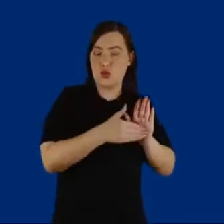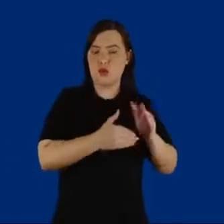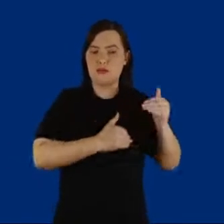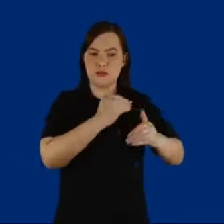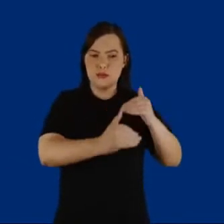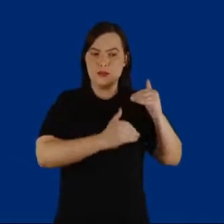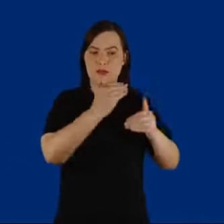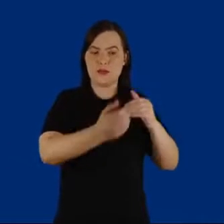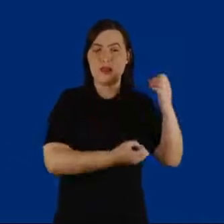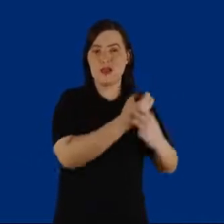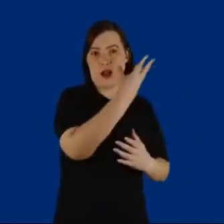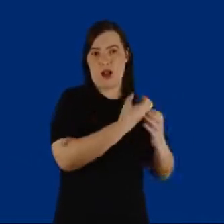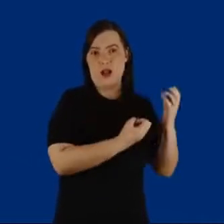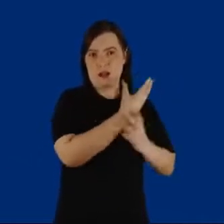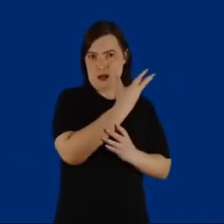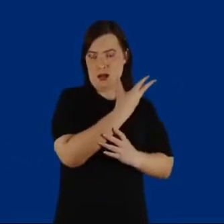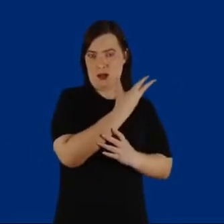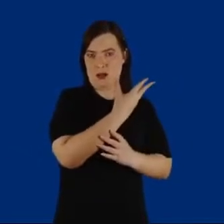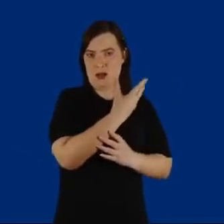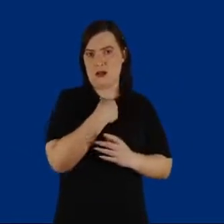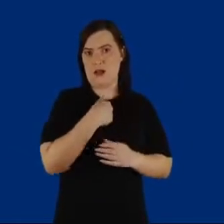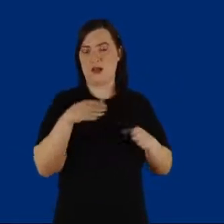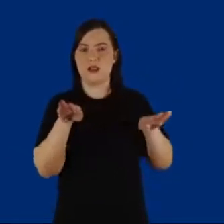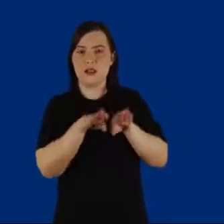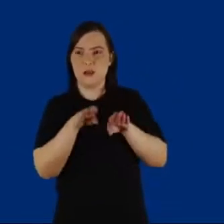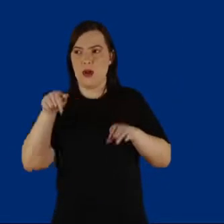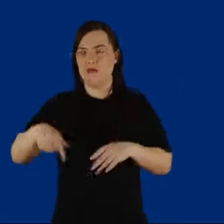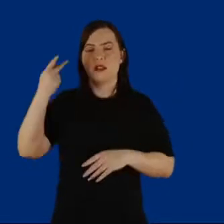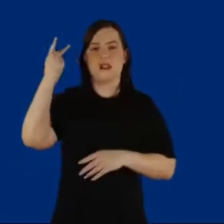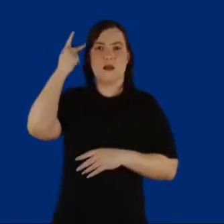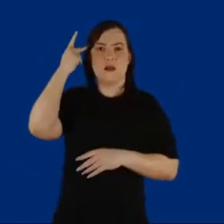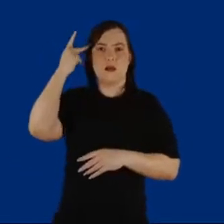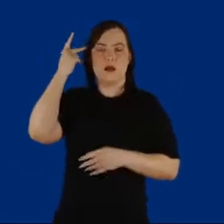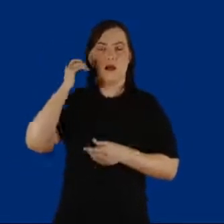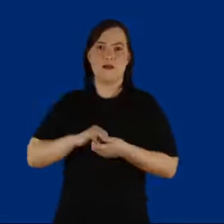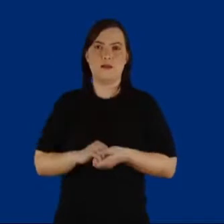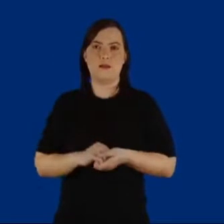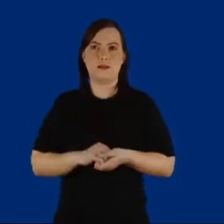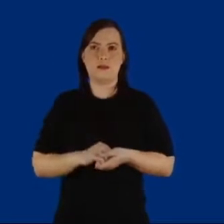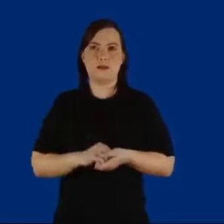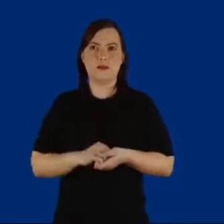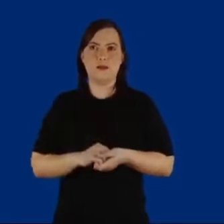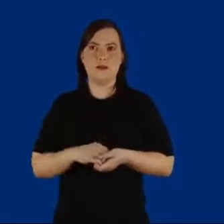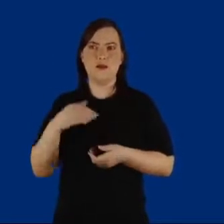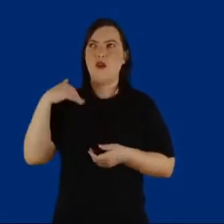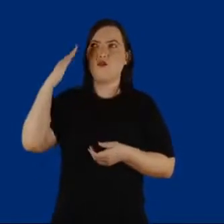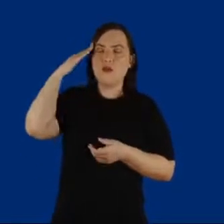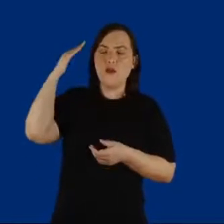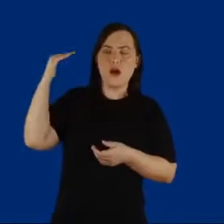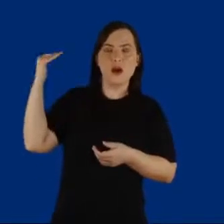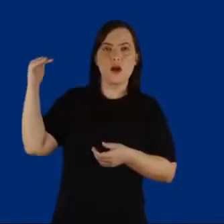processo criativo. E é claro, em São Paulo, é muito famoso, que tem